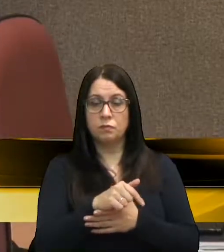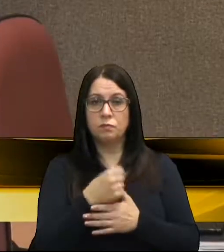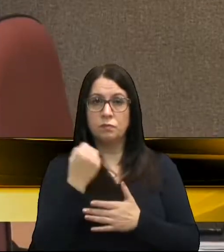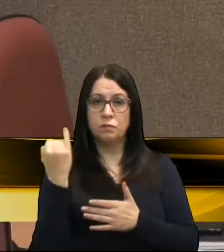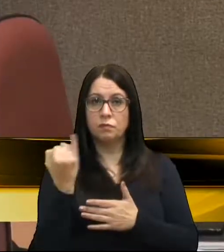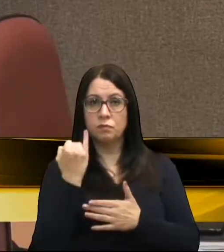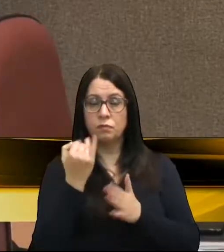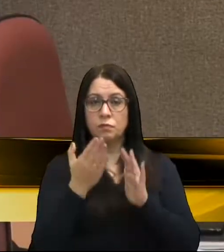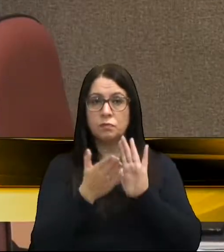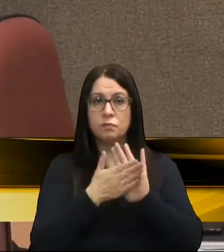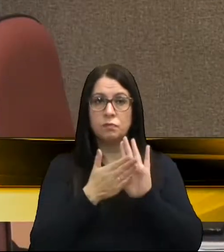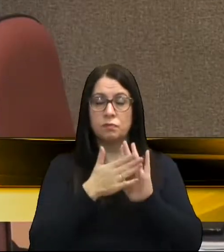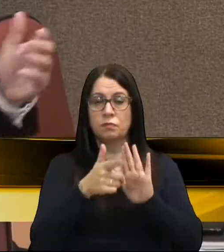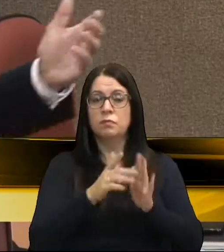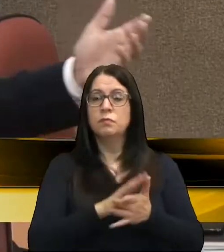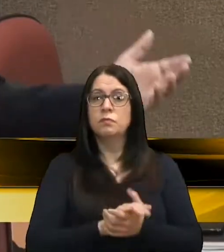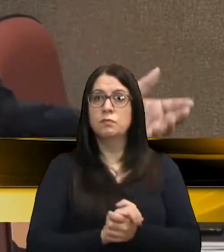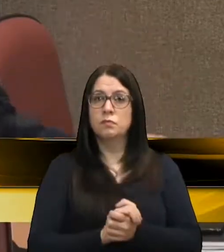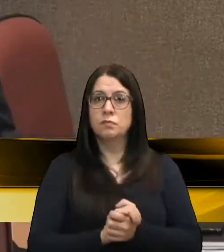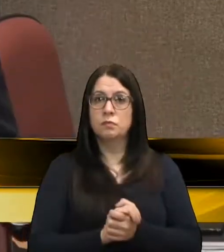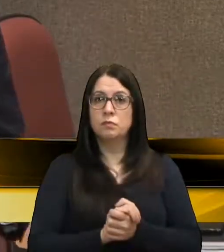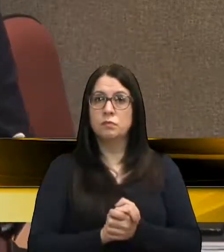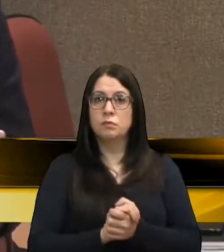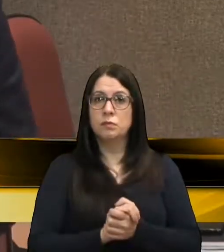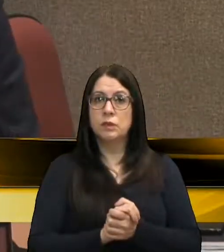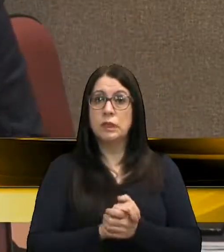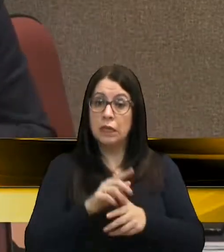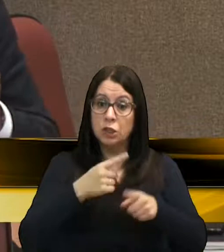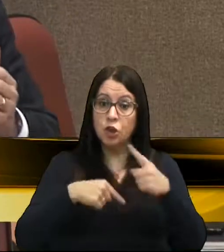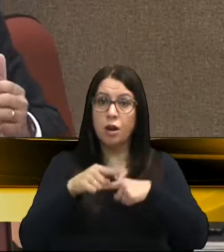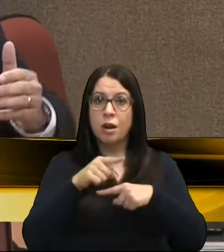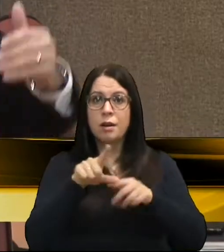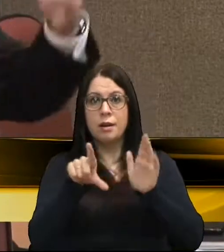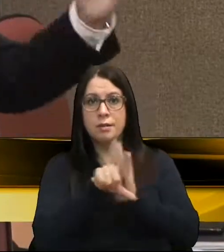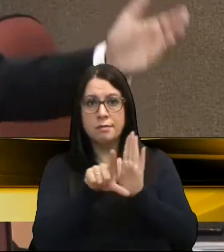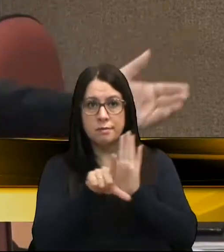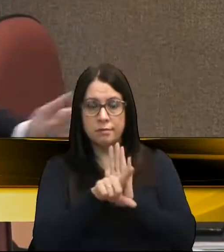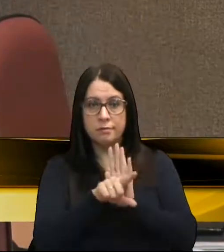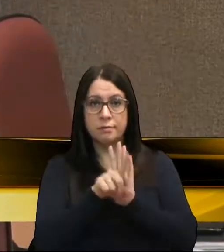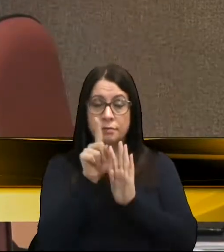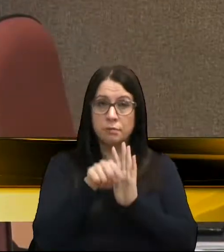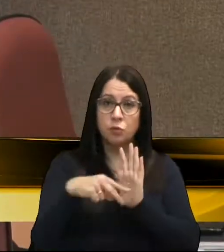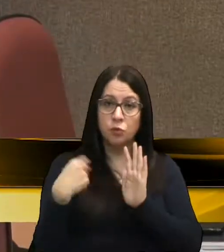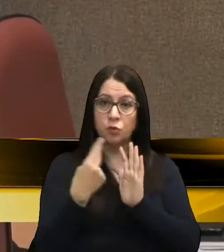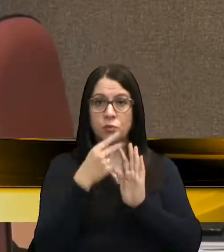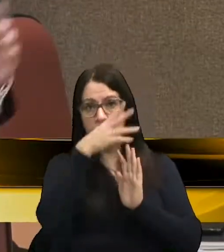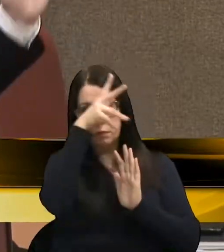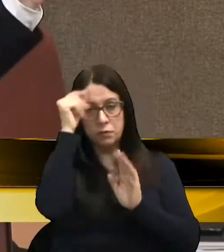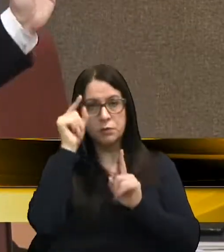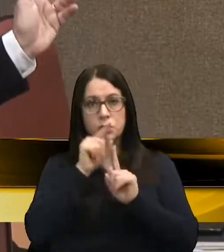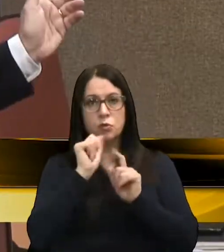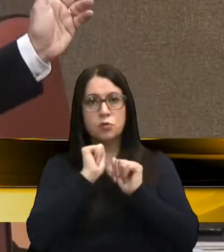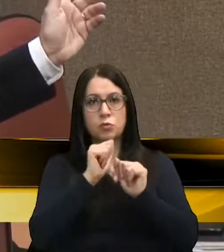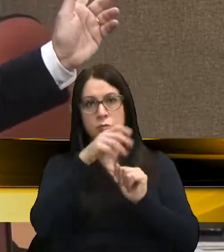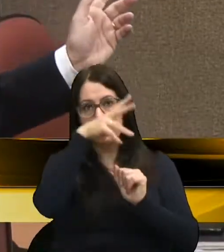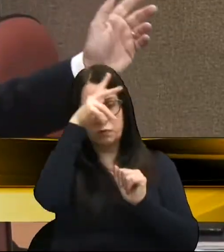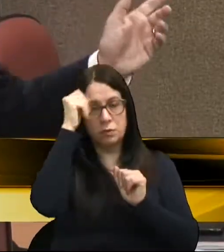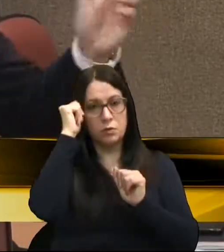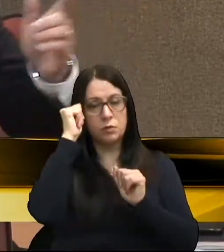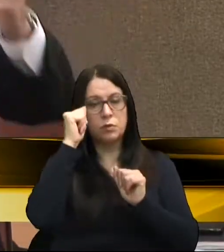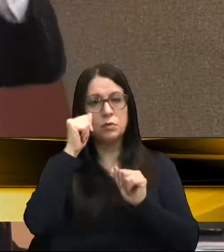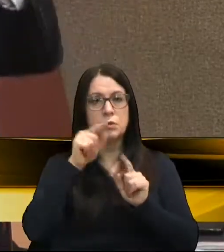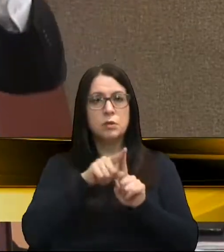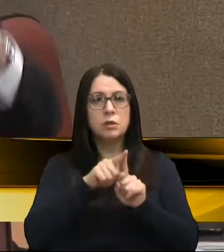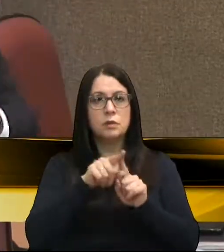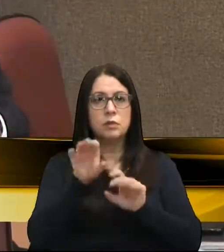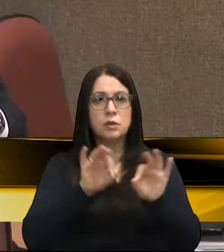importante proposição que irá se tornar lei e que o nosso executivo, através do senhor prefeito municipal,